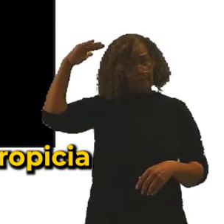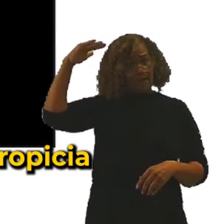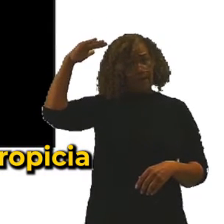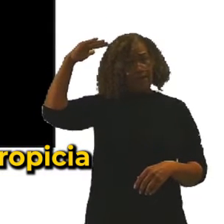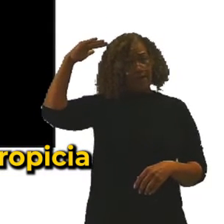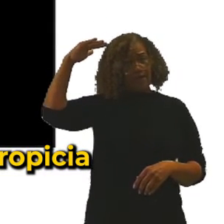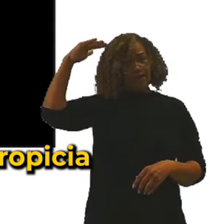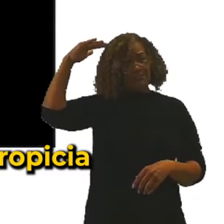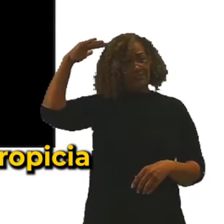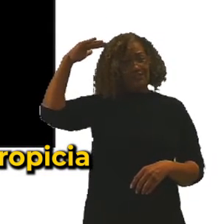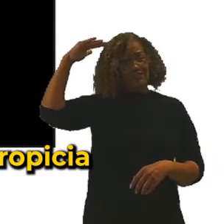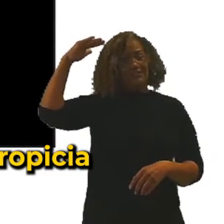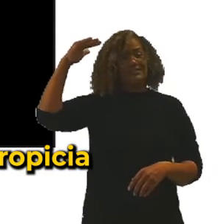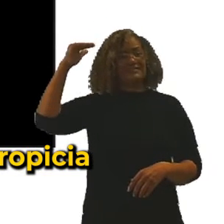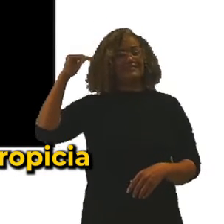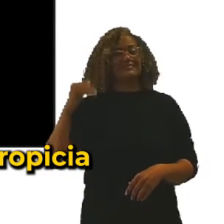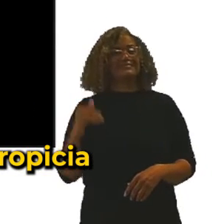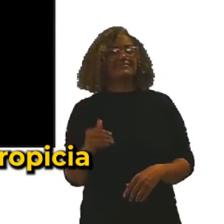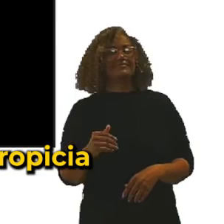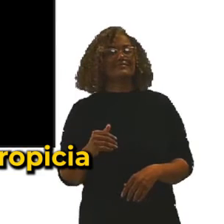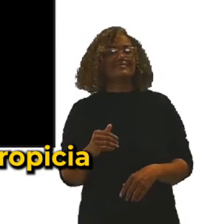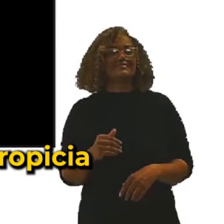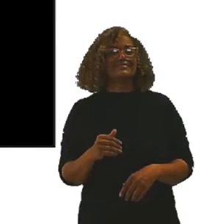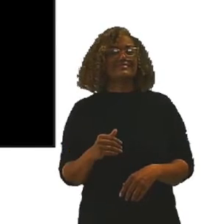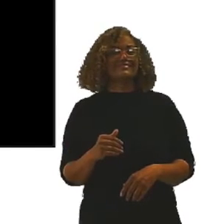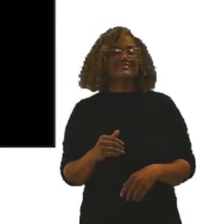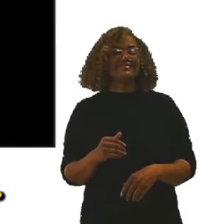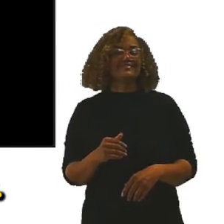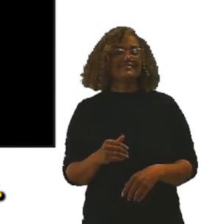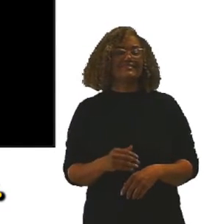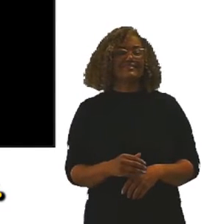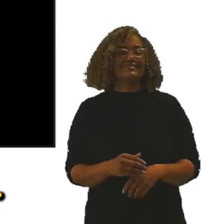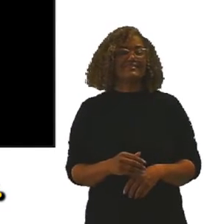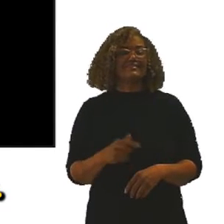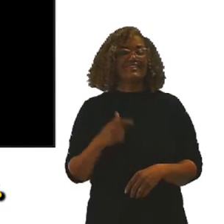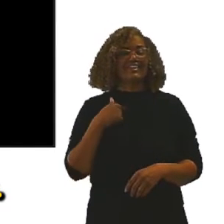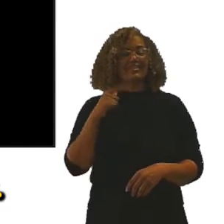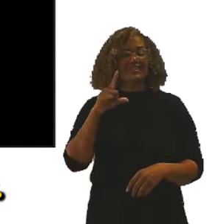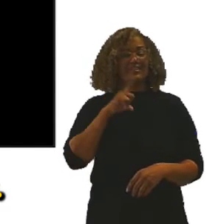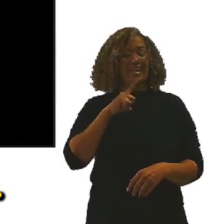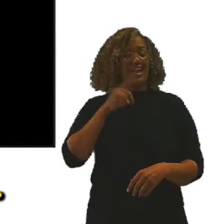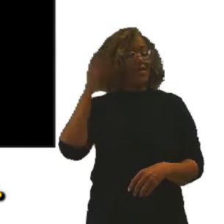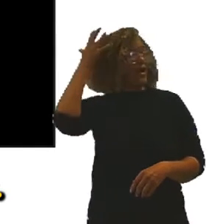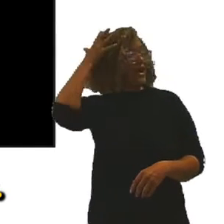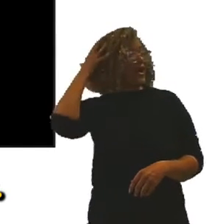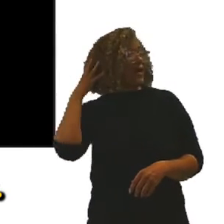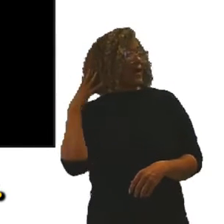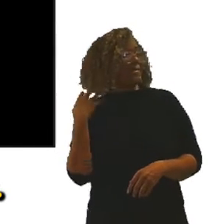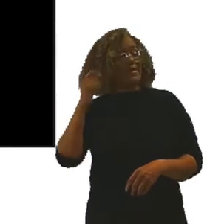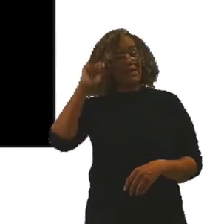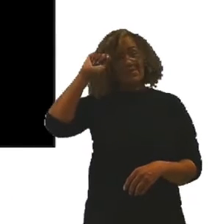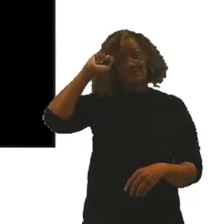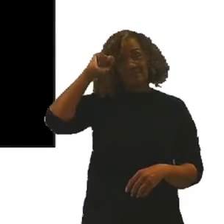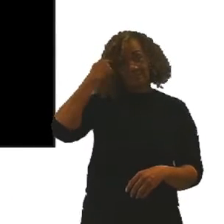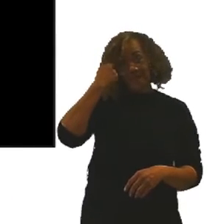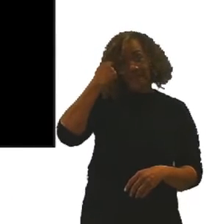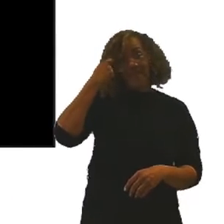tamanho, a maturidade, ela propicia isso, não é? Eu tenho cabelos castanhos